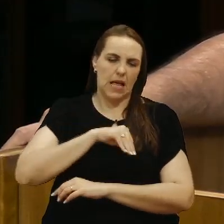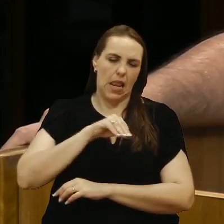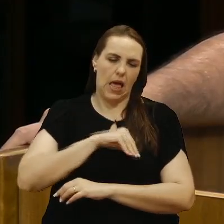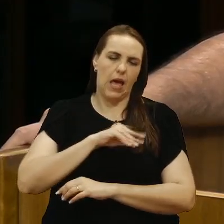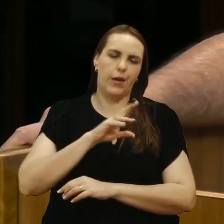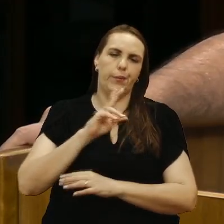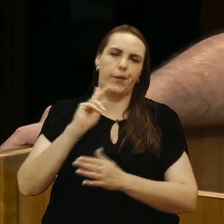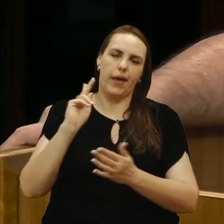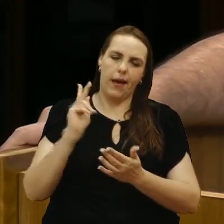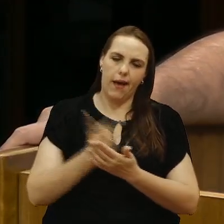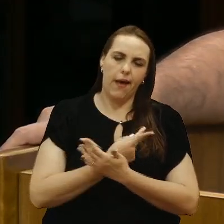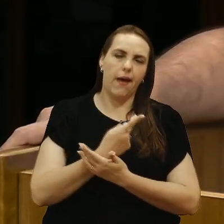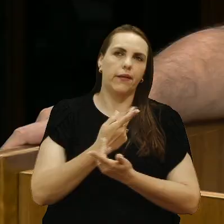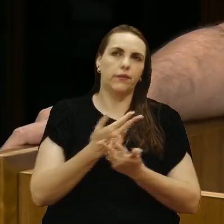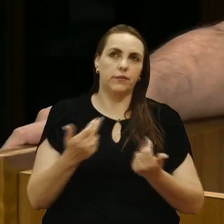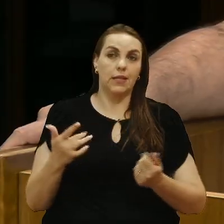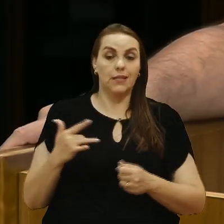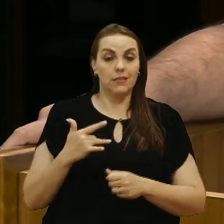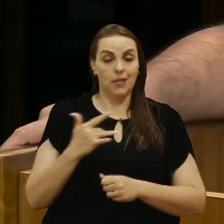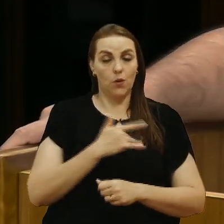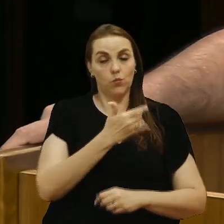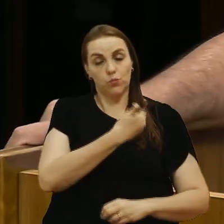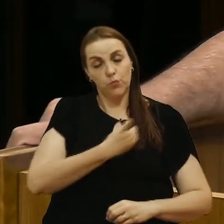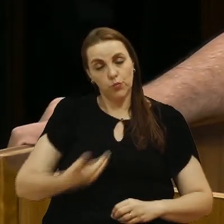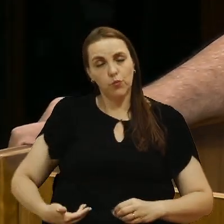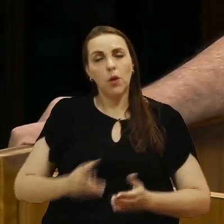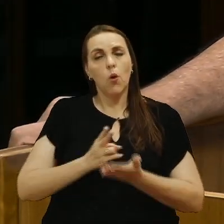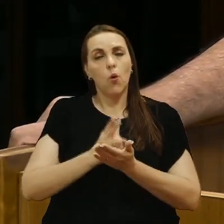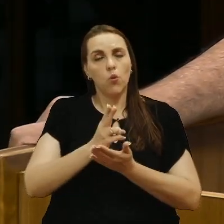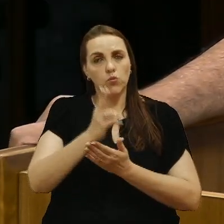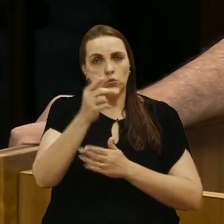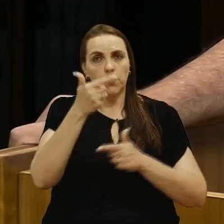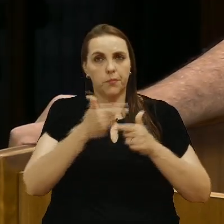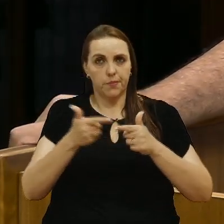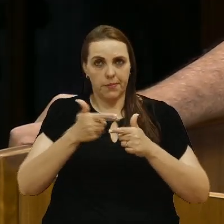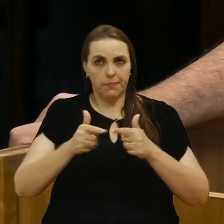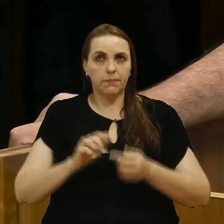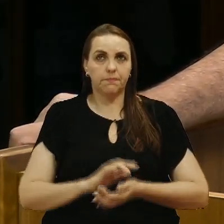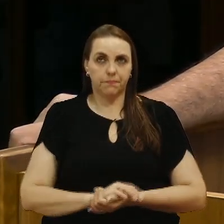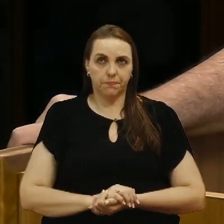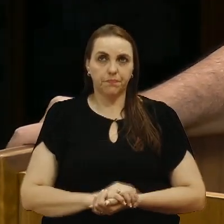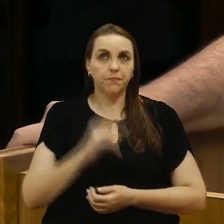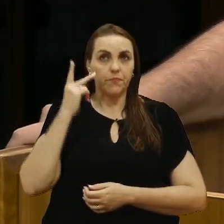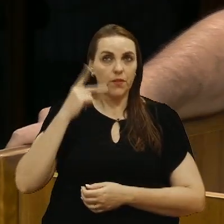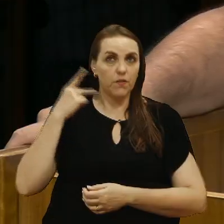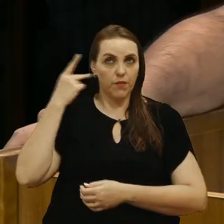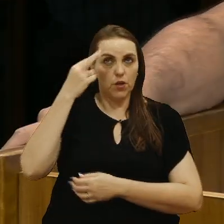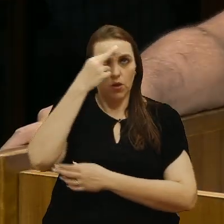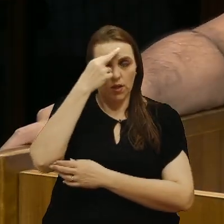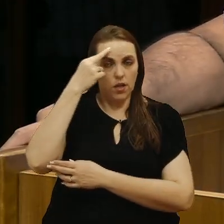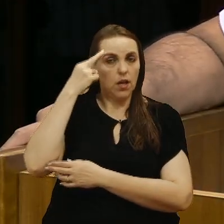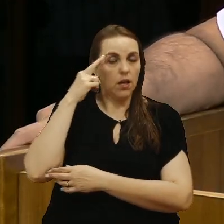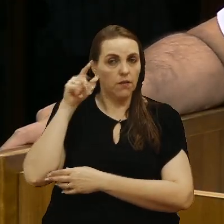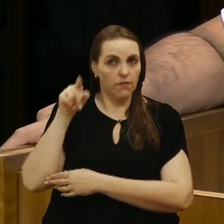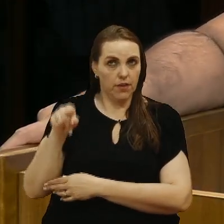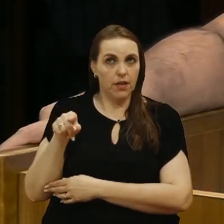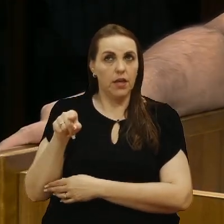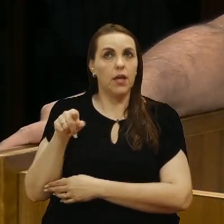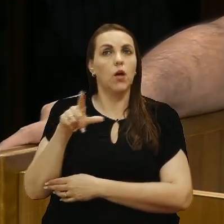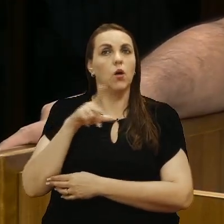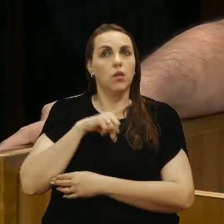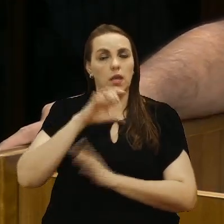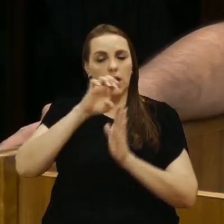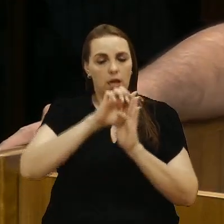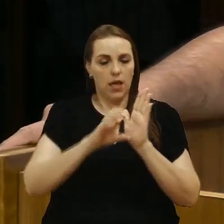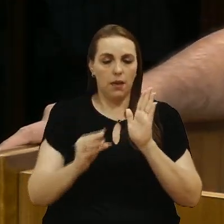Então, a saúde pública segue com problema. O vereador Rafael Bueno tem se valido de